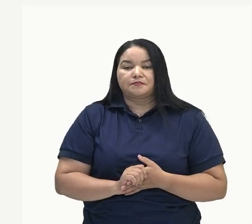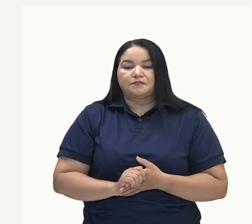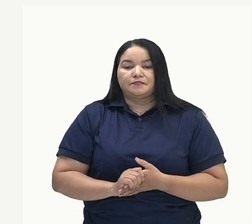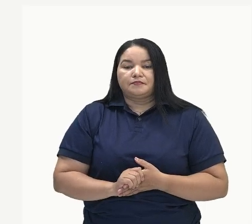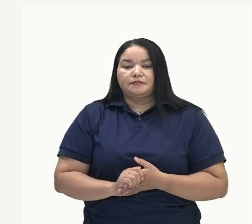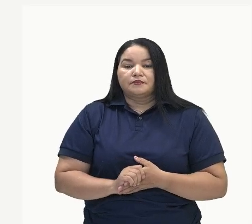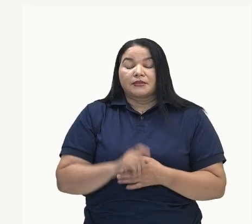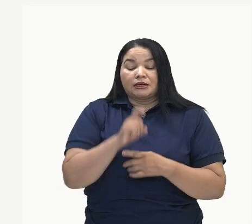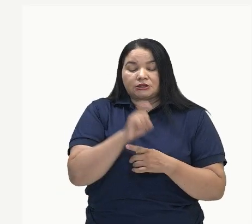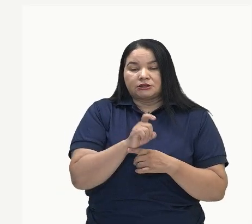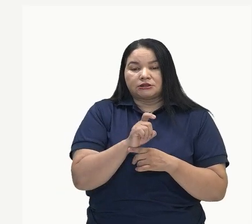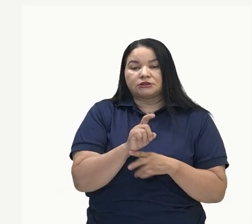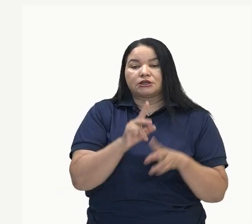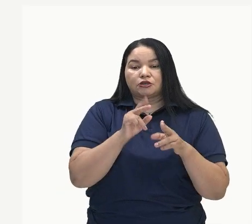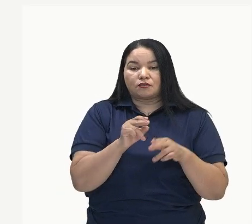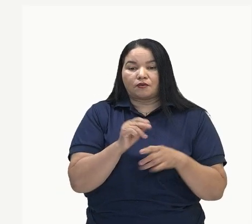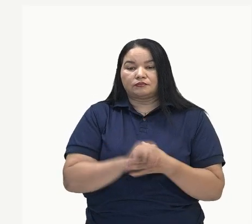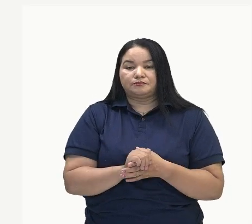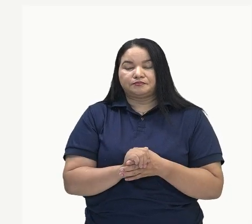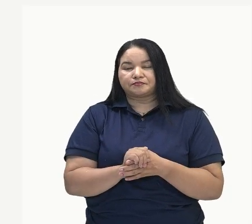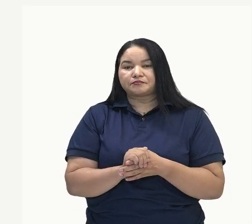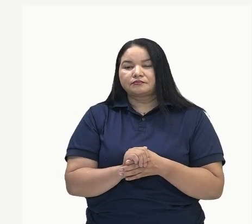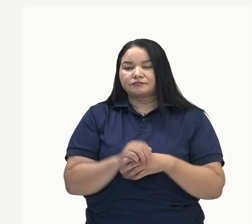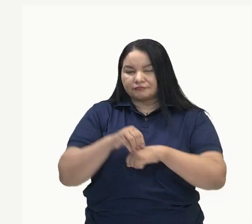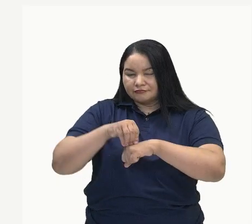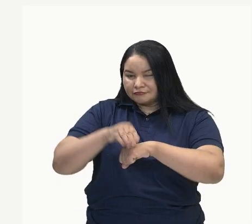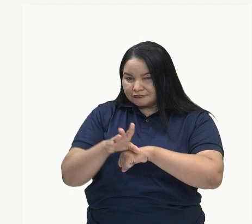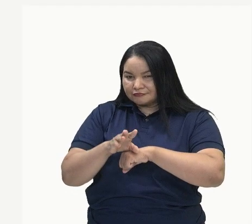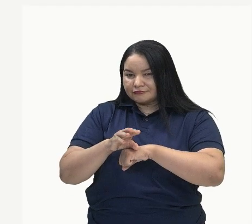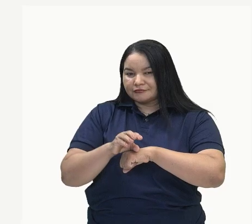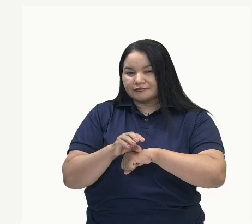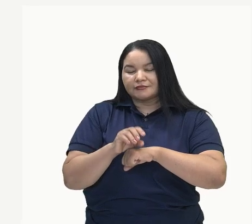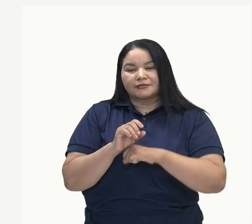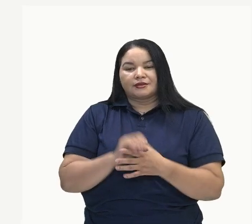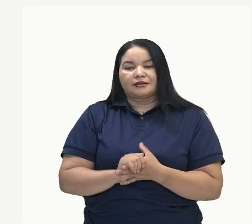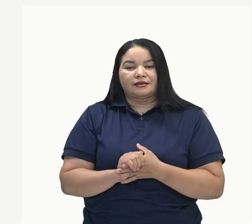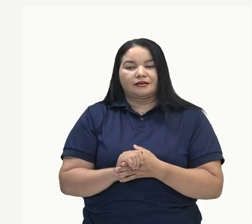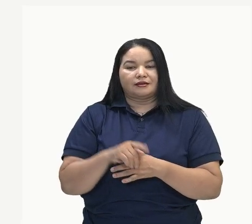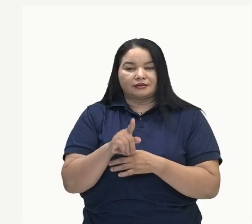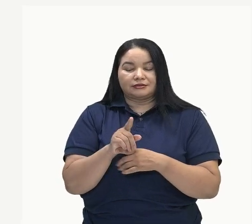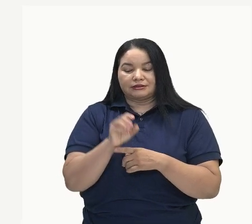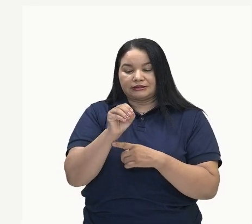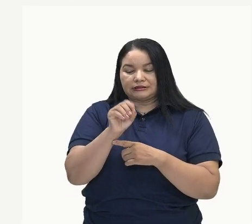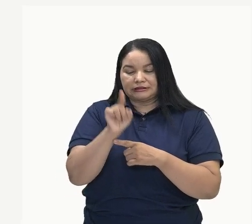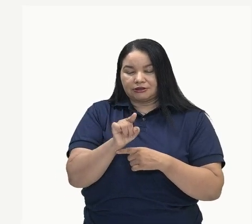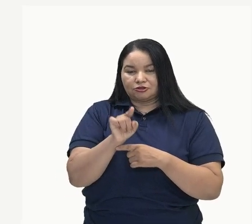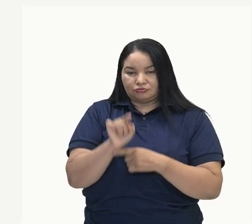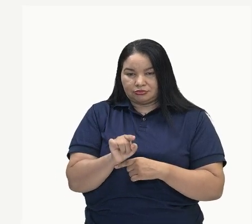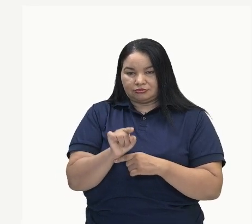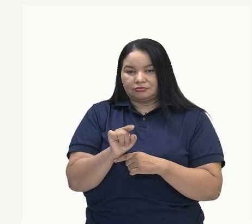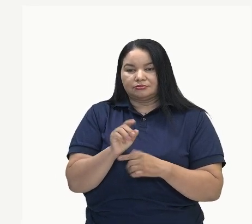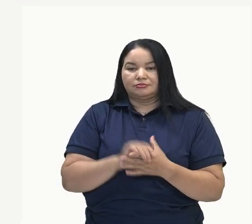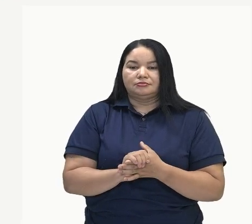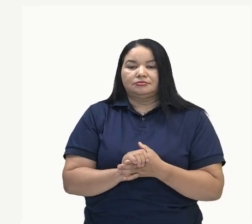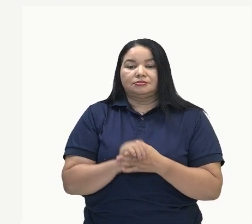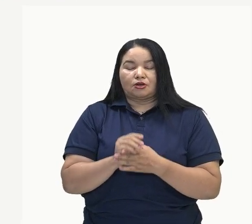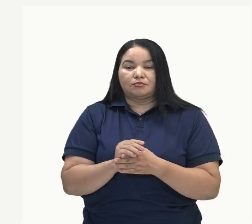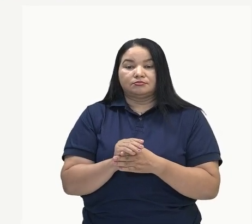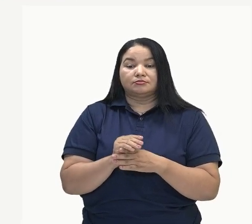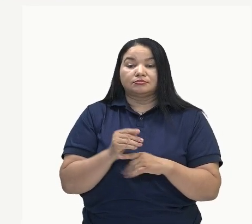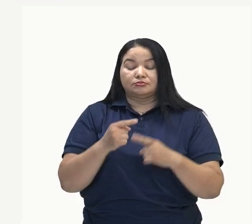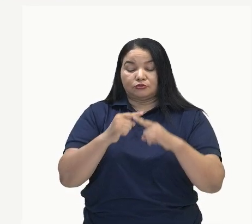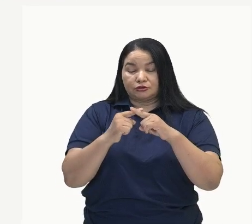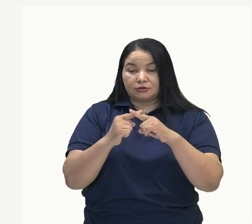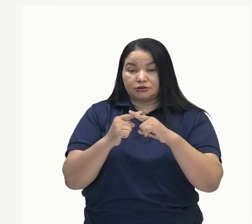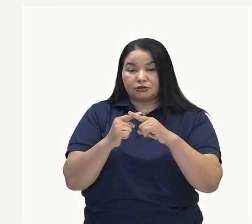ok? Então, x vai ser igual, eu vou dar uma dica para vocês, ó, só cancelo os zeros aqui, ó. Multiplicação eu faço